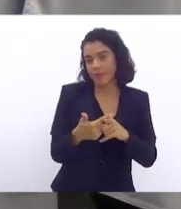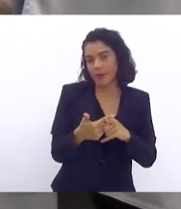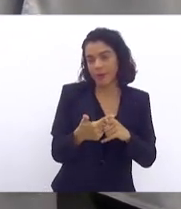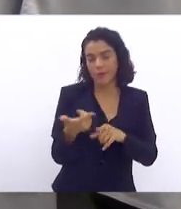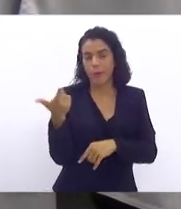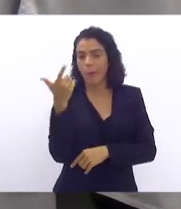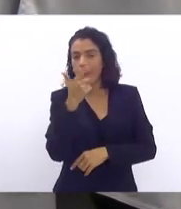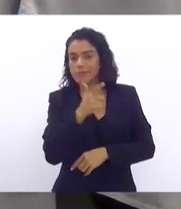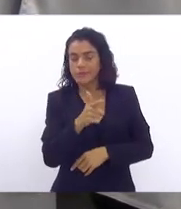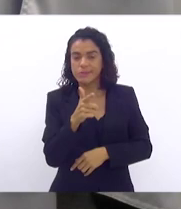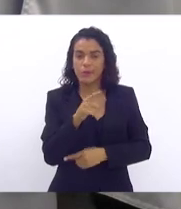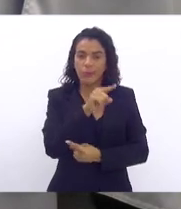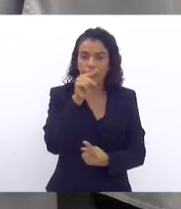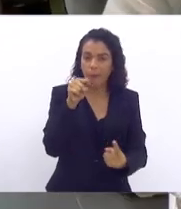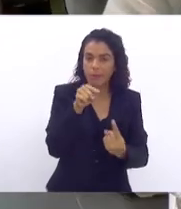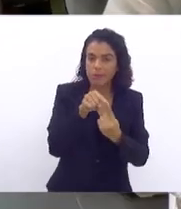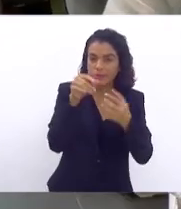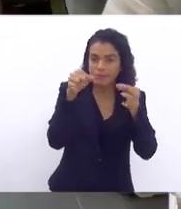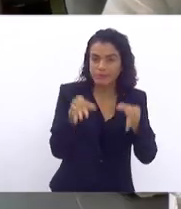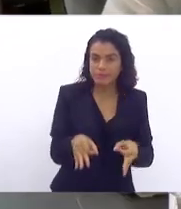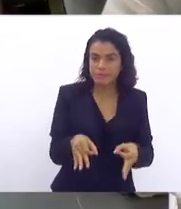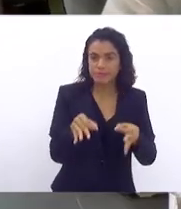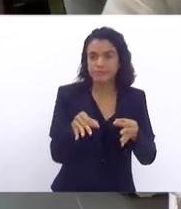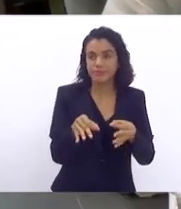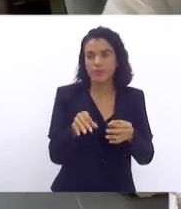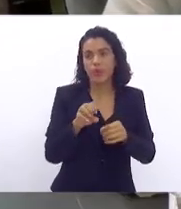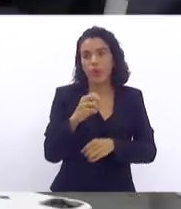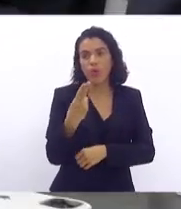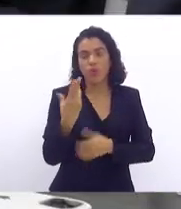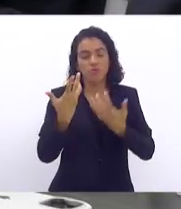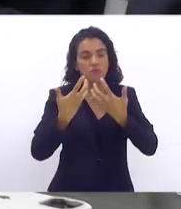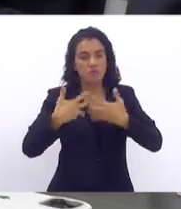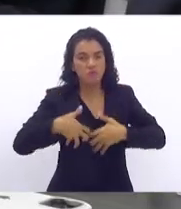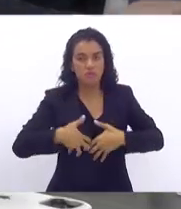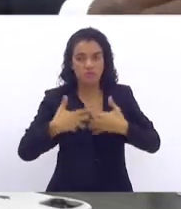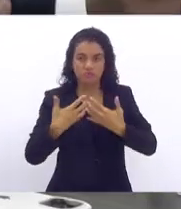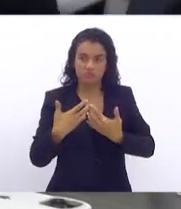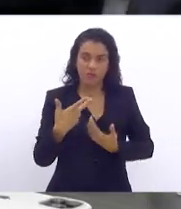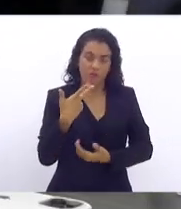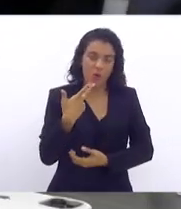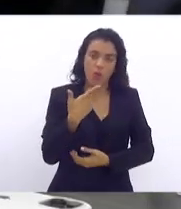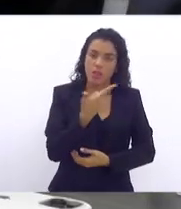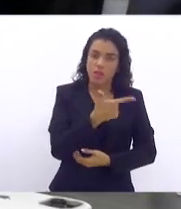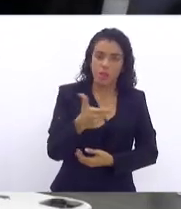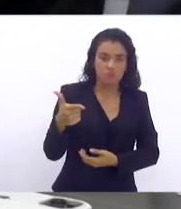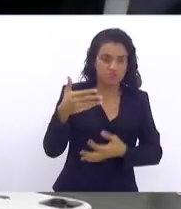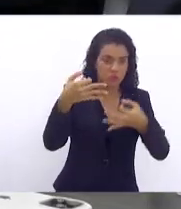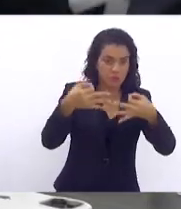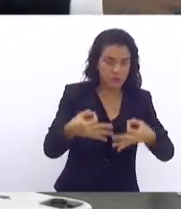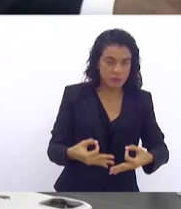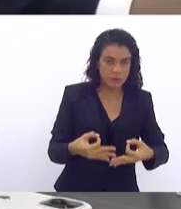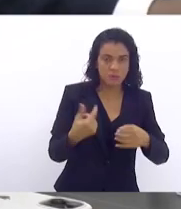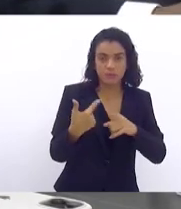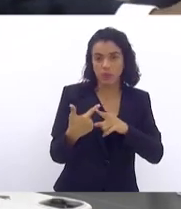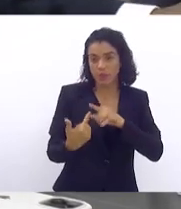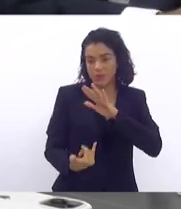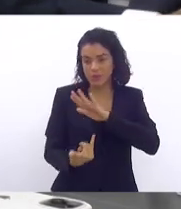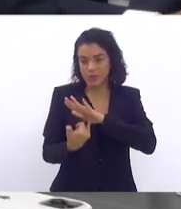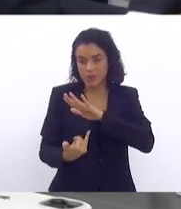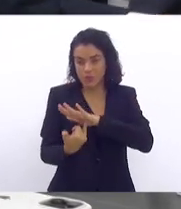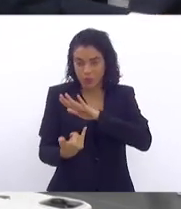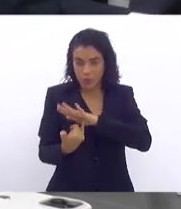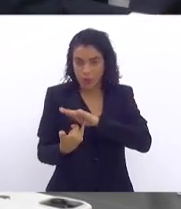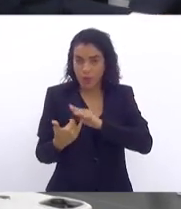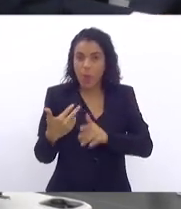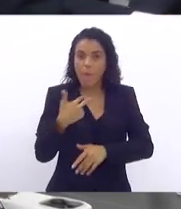a um destino correto, porque não funcionou. Vossa Excelência disse, ó, não deu certo quando um órgão que não deveria